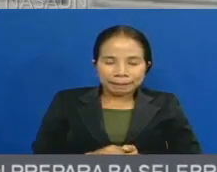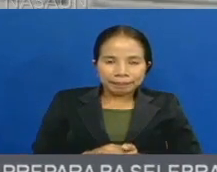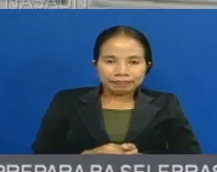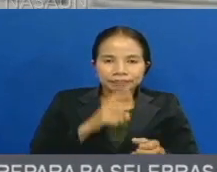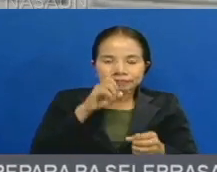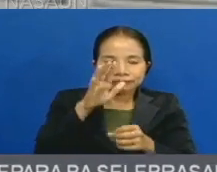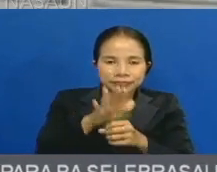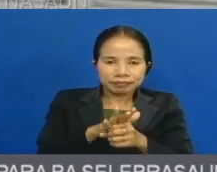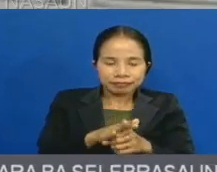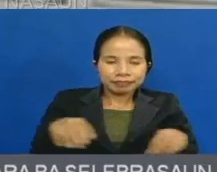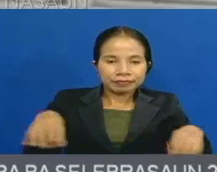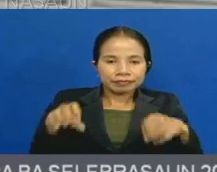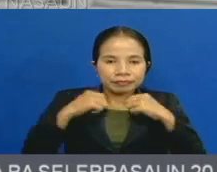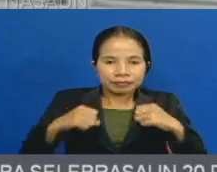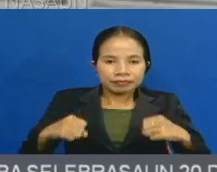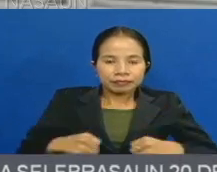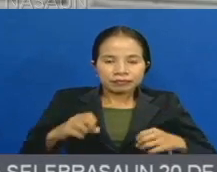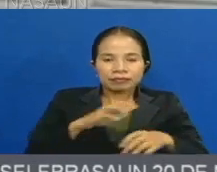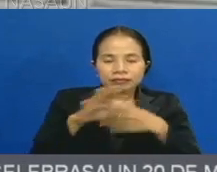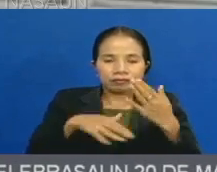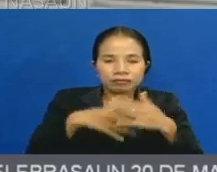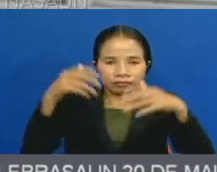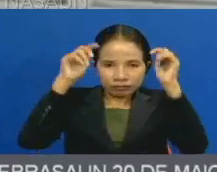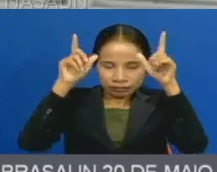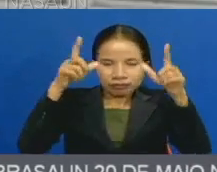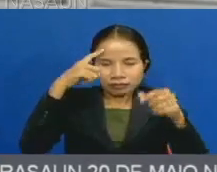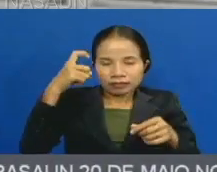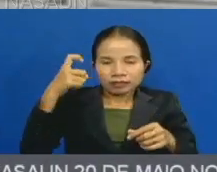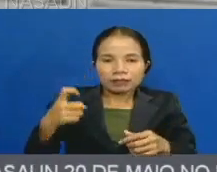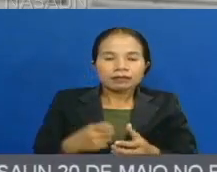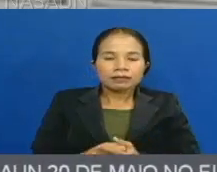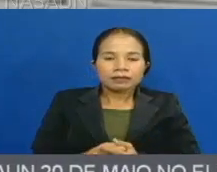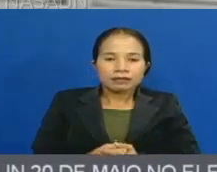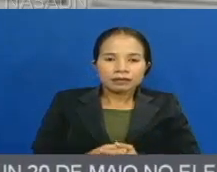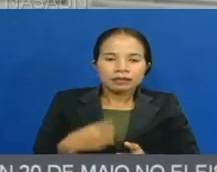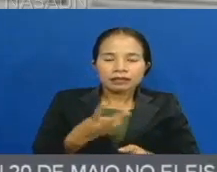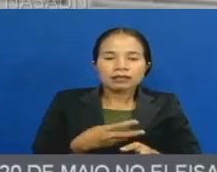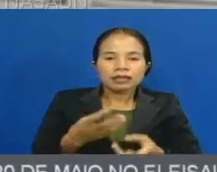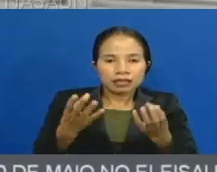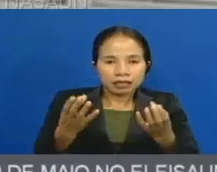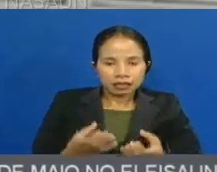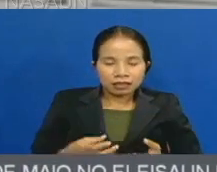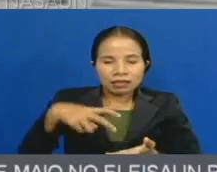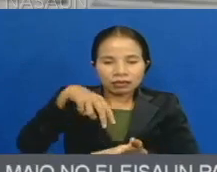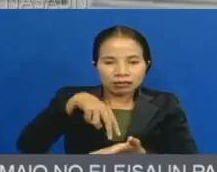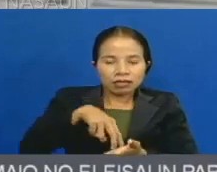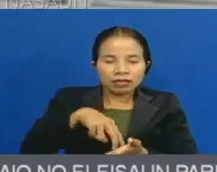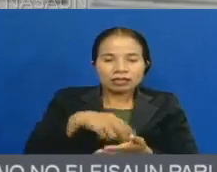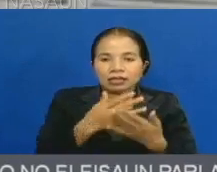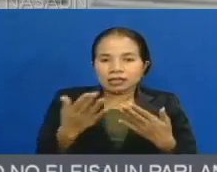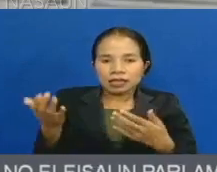dan serviço saudi e teritori larang tomak. Tambah ita ne maka ita hakara katu hari fasilidade